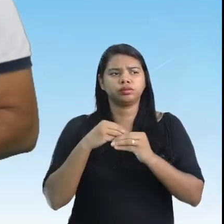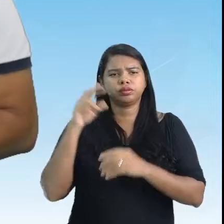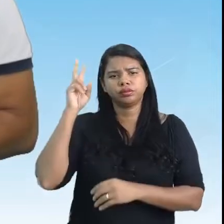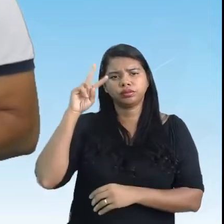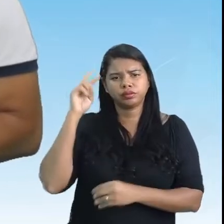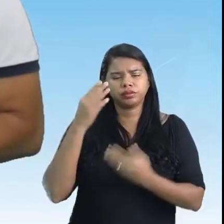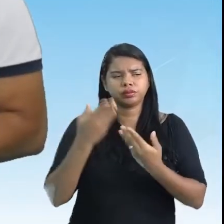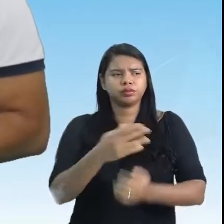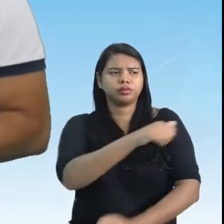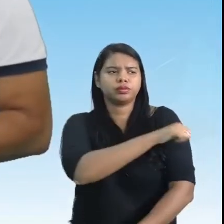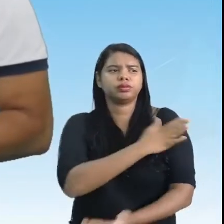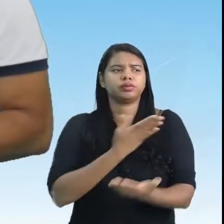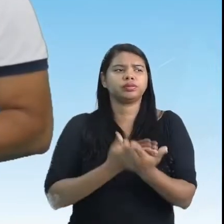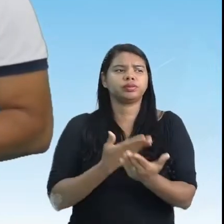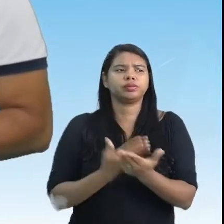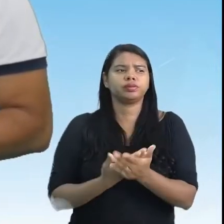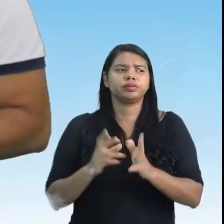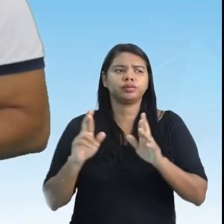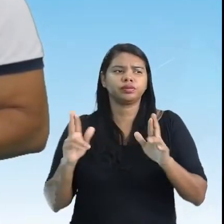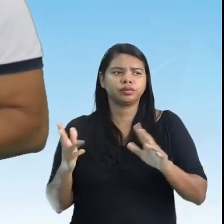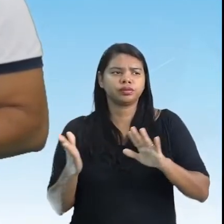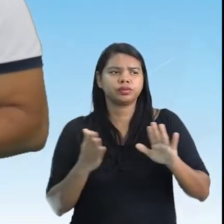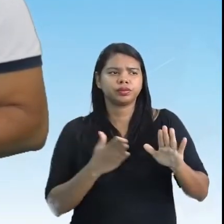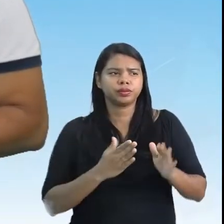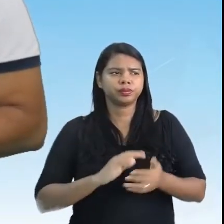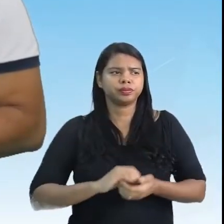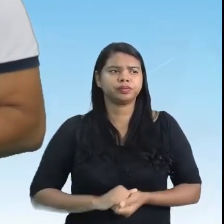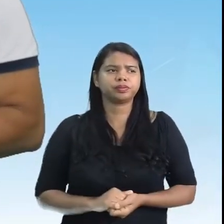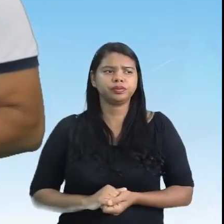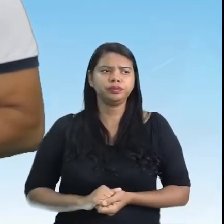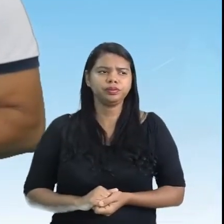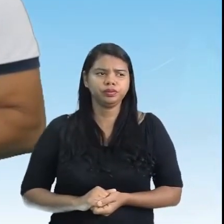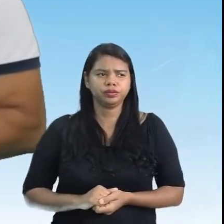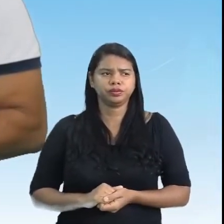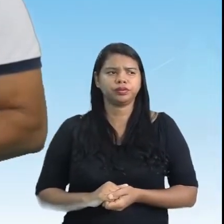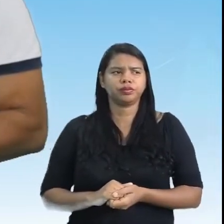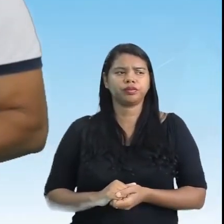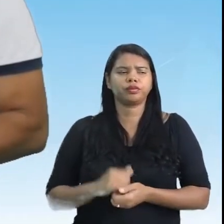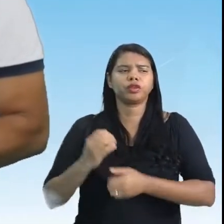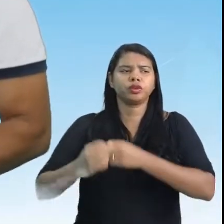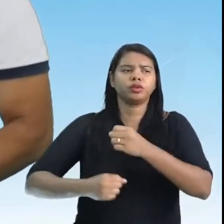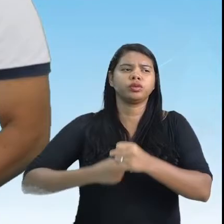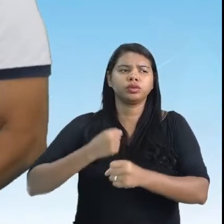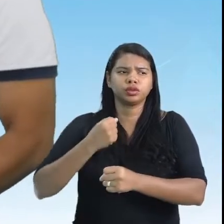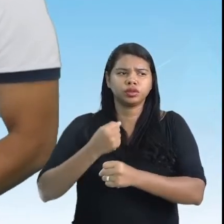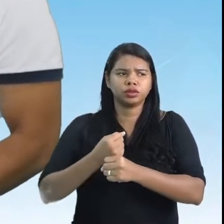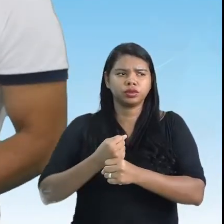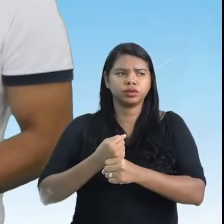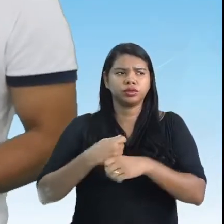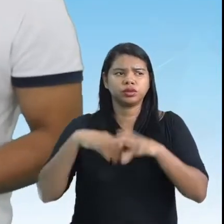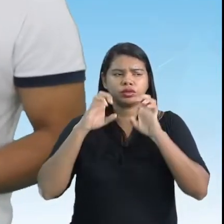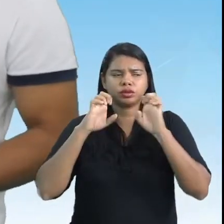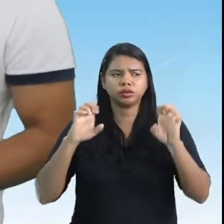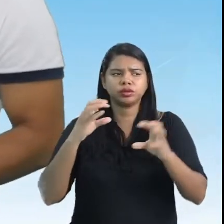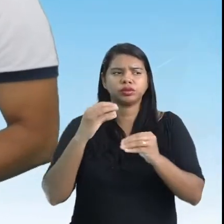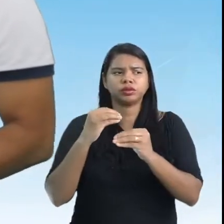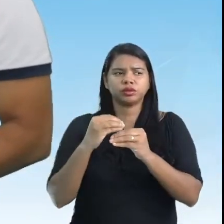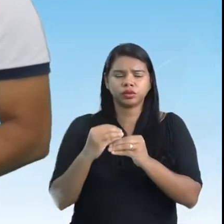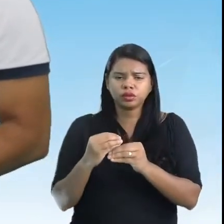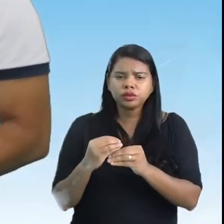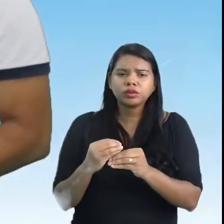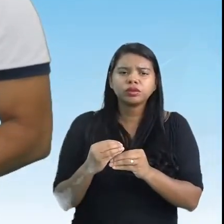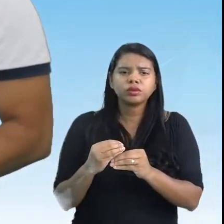essa diferença entre o ano eclesiástico e o ano civil. Quando a gente fala em ano eclesiástico, justamente é o ano